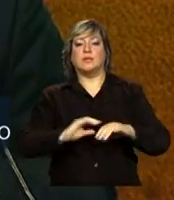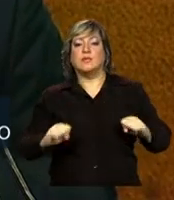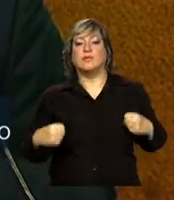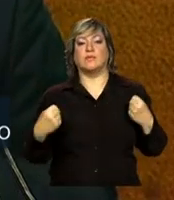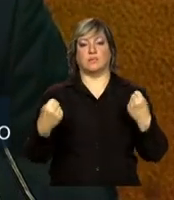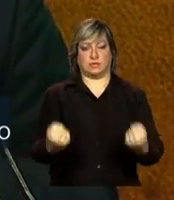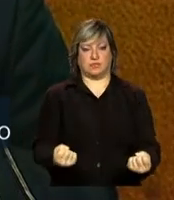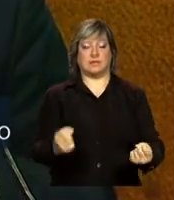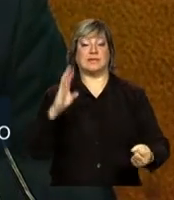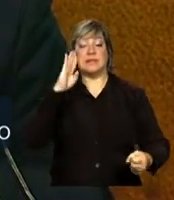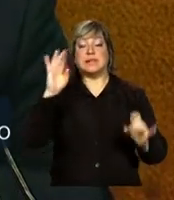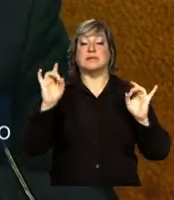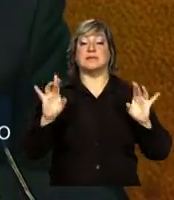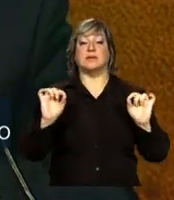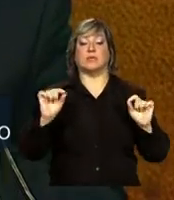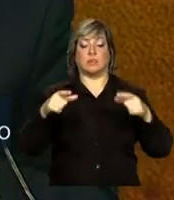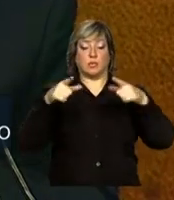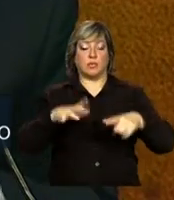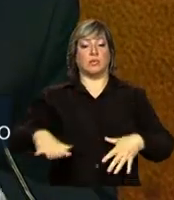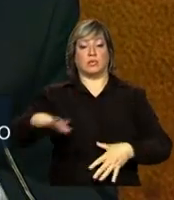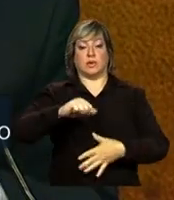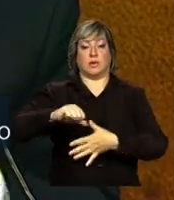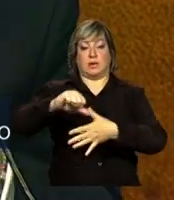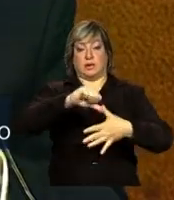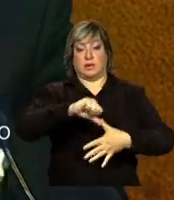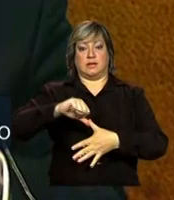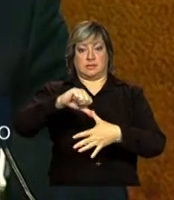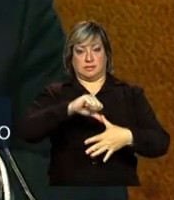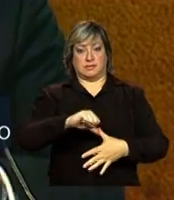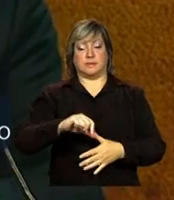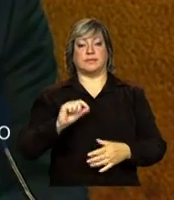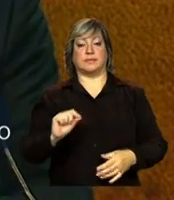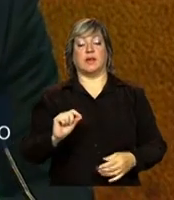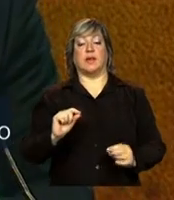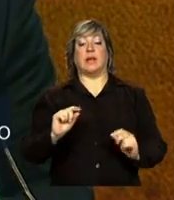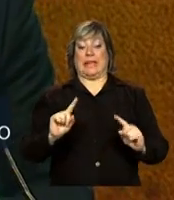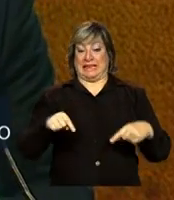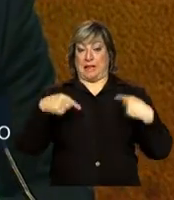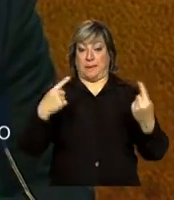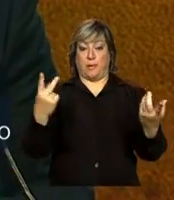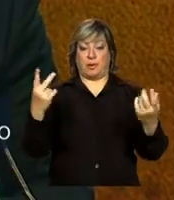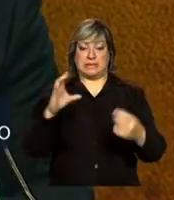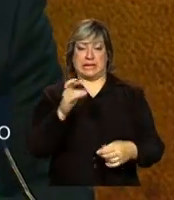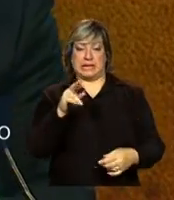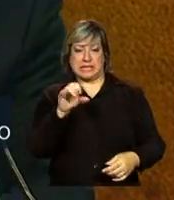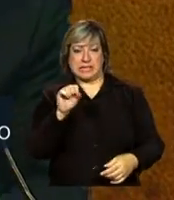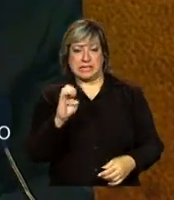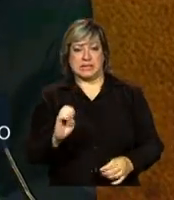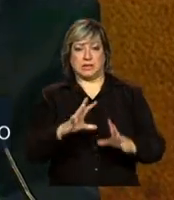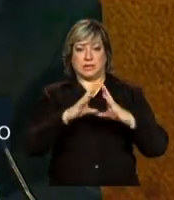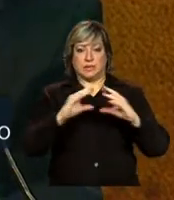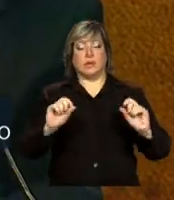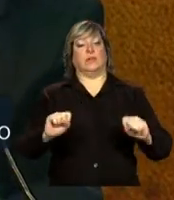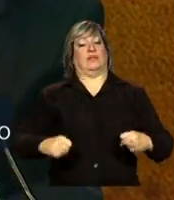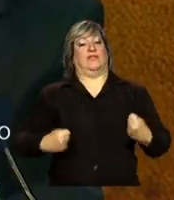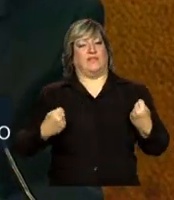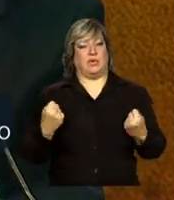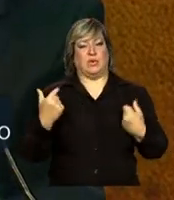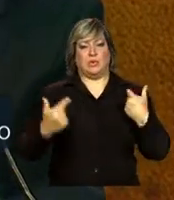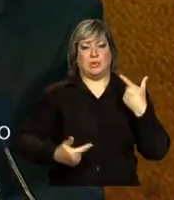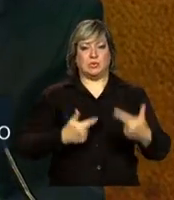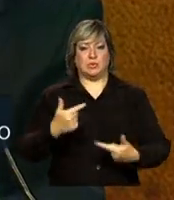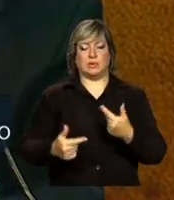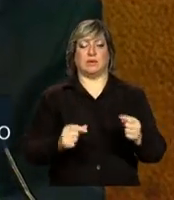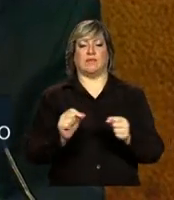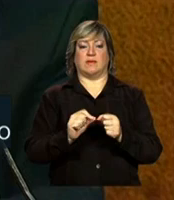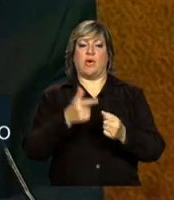diferentes governos Especialmente na região latino-americana o que é mais importante é que depois da crise sinceros esforços para poder renovar o marco regulatório mas também